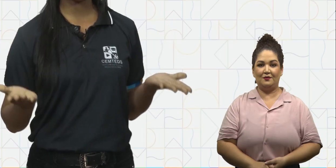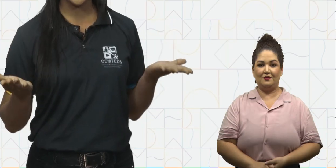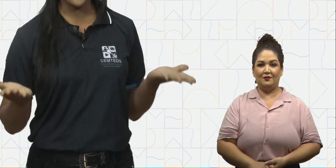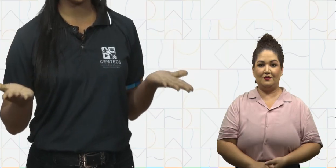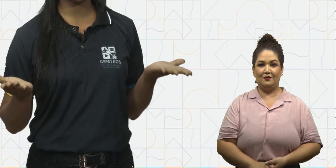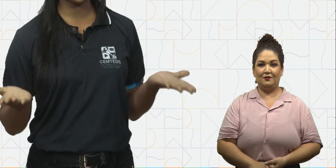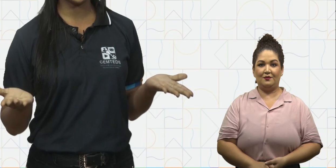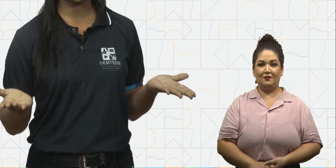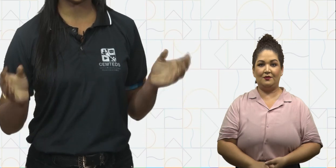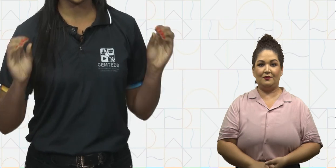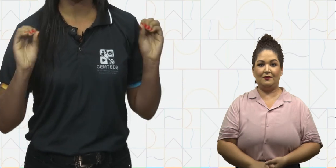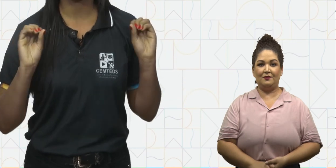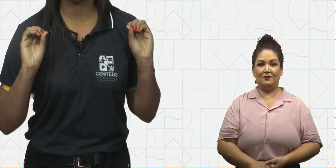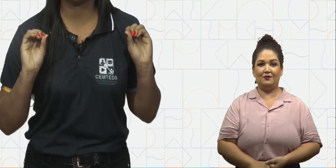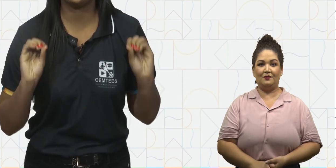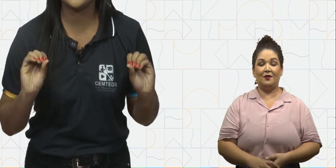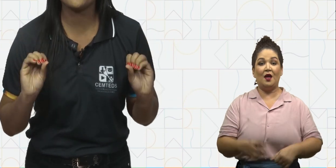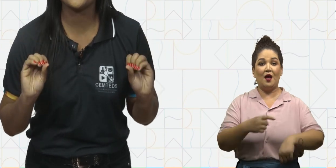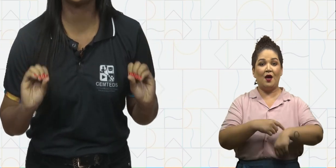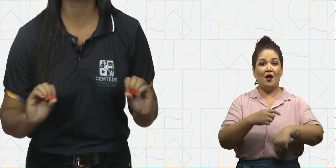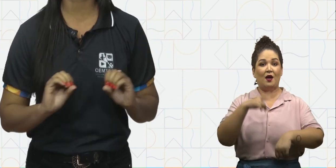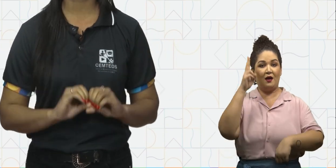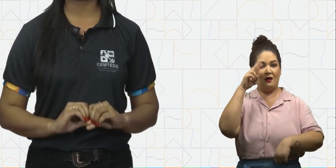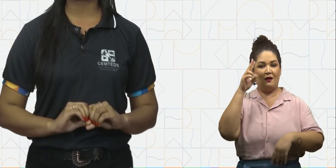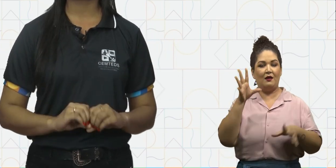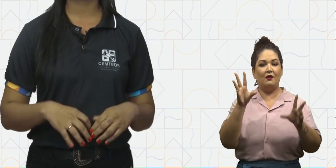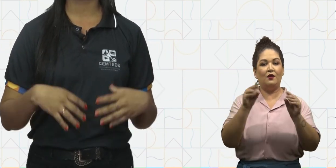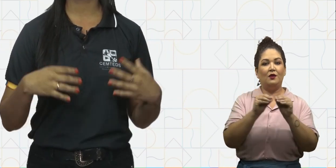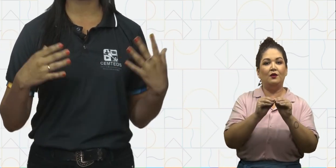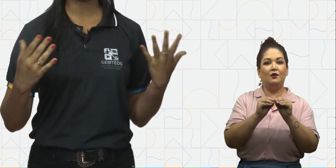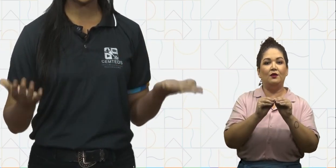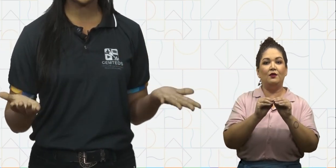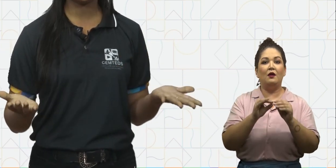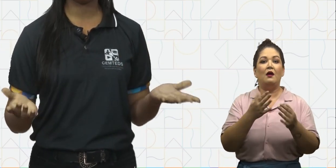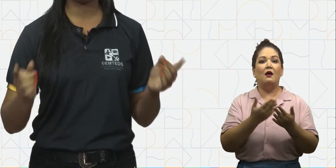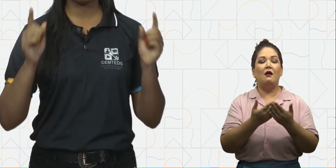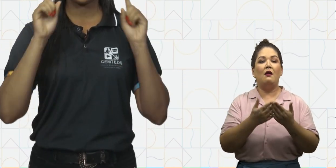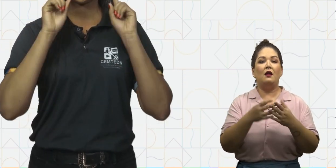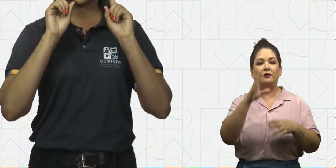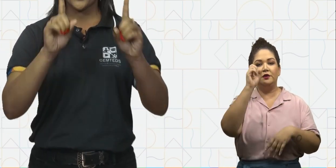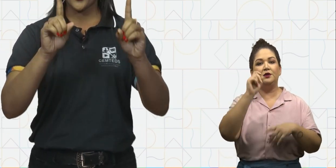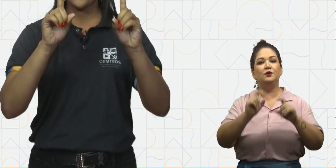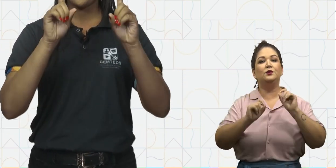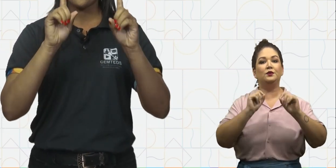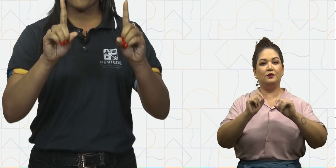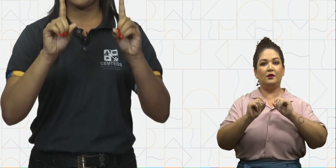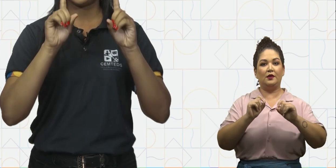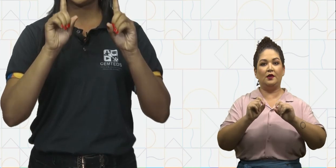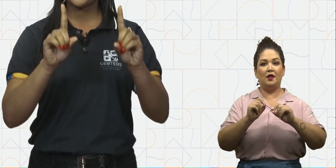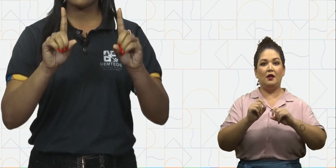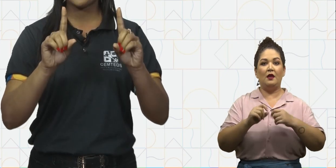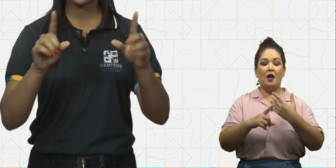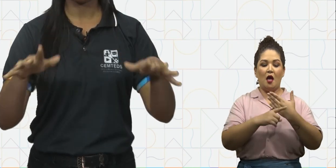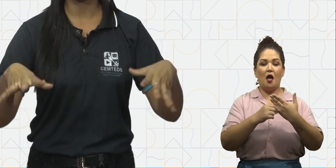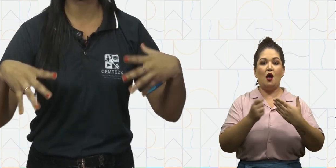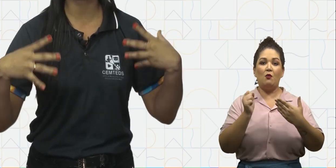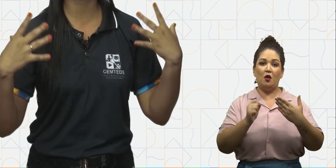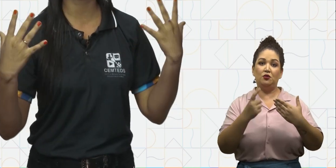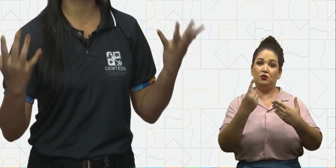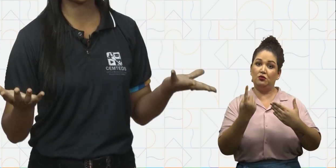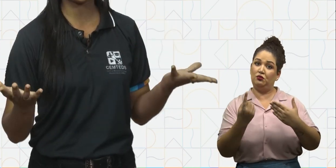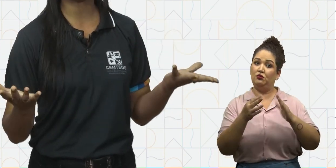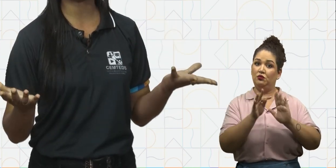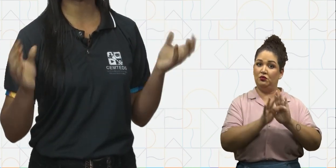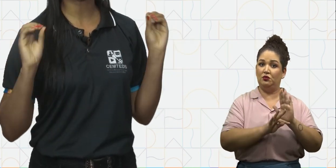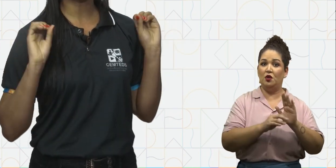Na nossa aula de hoje, nós vimos que um texto pode ser escrito por só uma pessoa